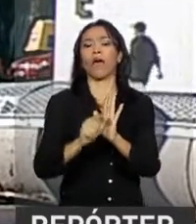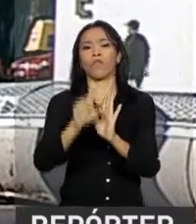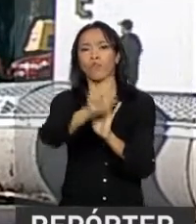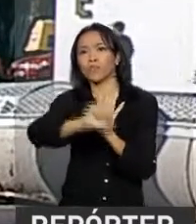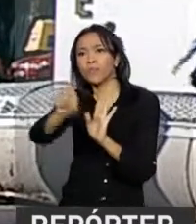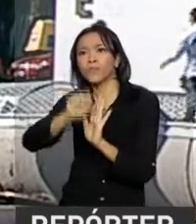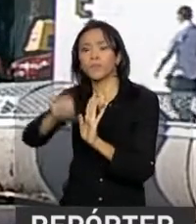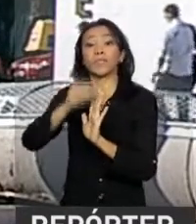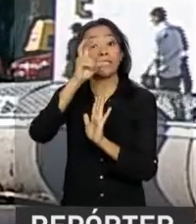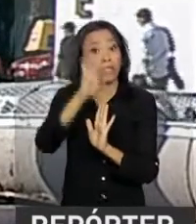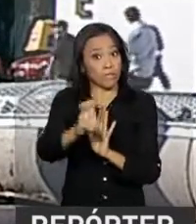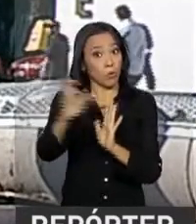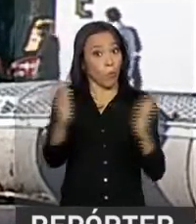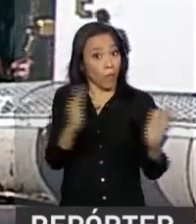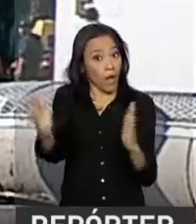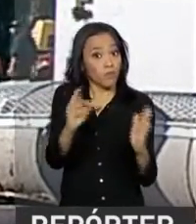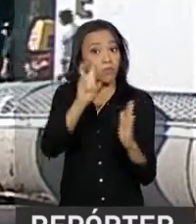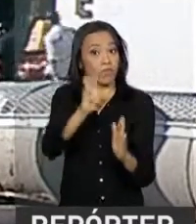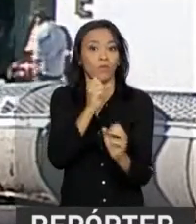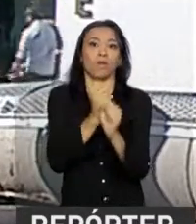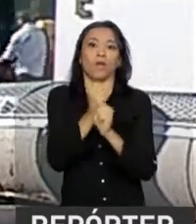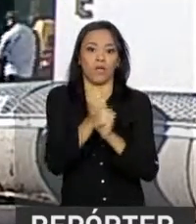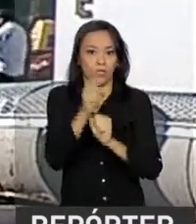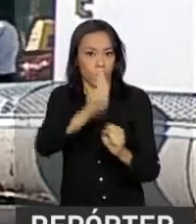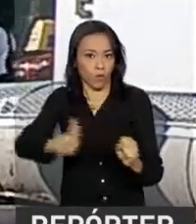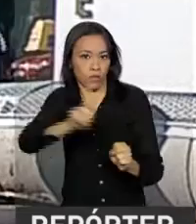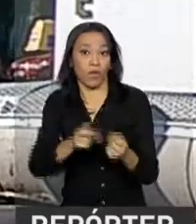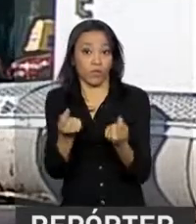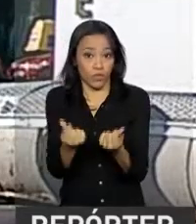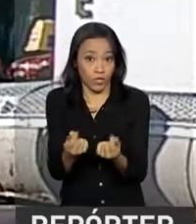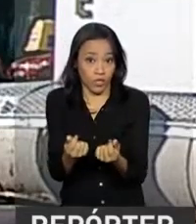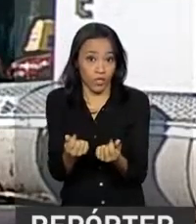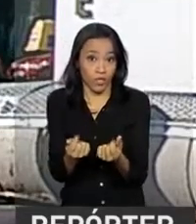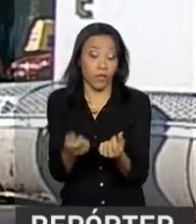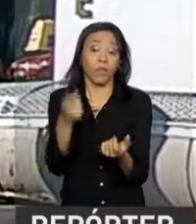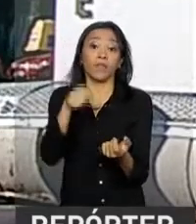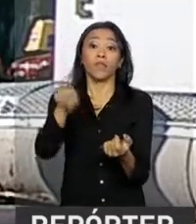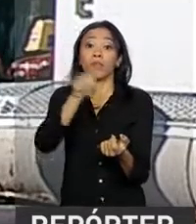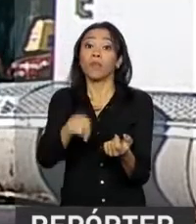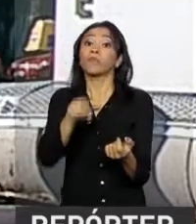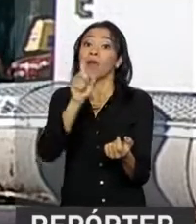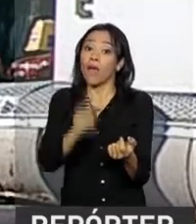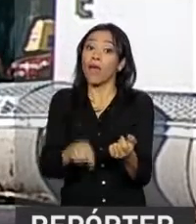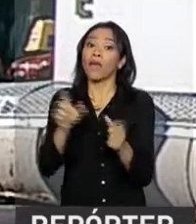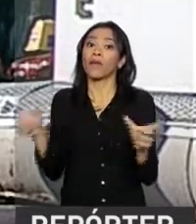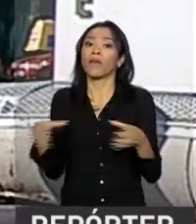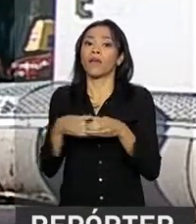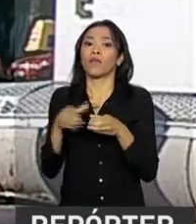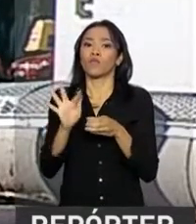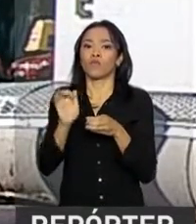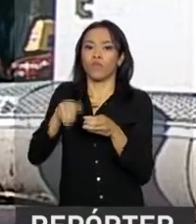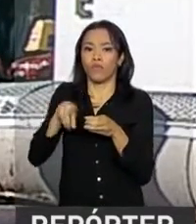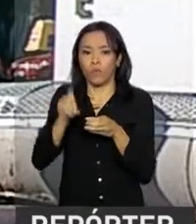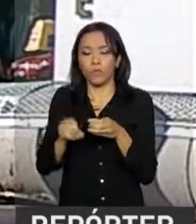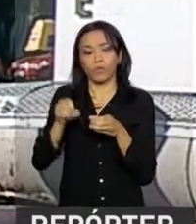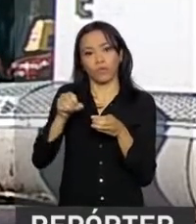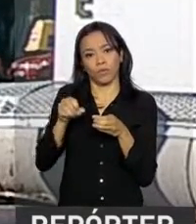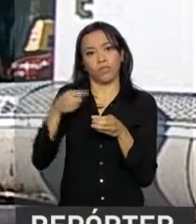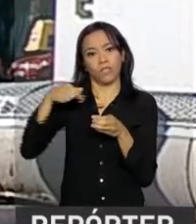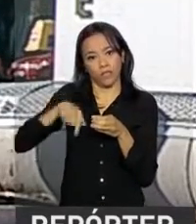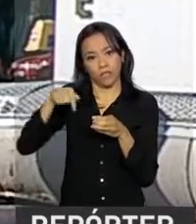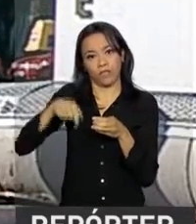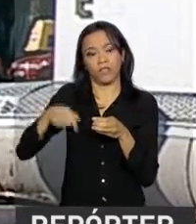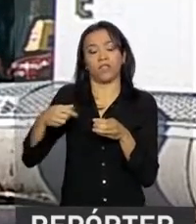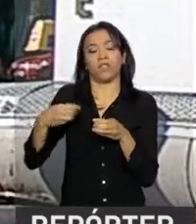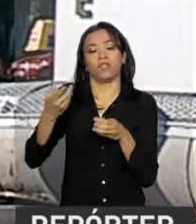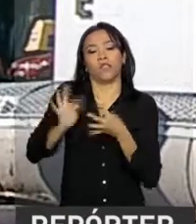esses recursos. E esses recursos não são reembolsáveis e são do Fundo Nacional de Ciência e Tecnologia. O